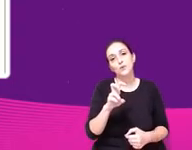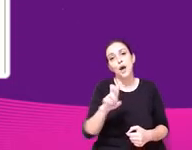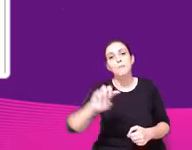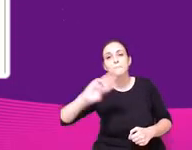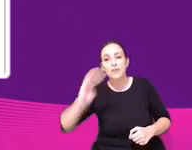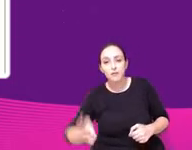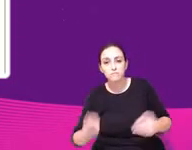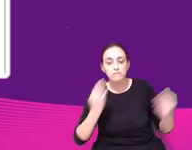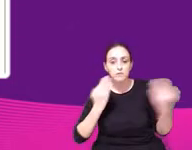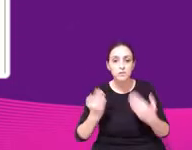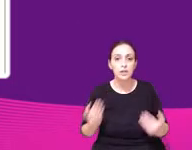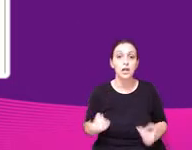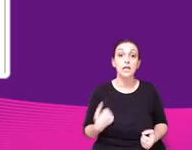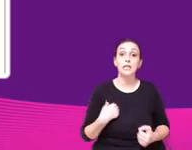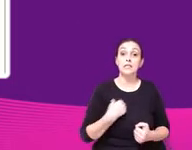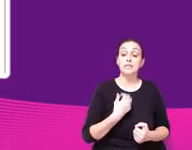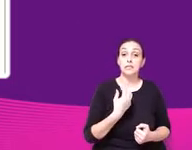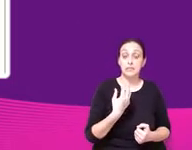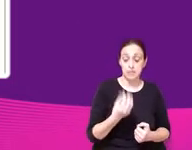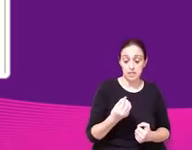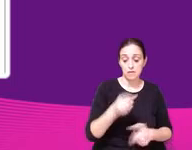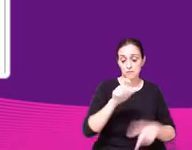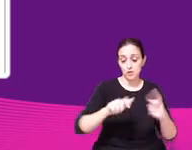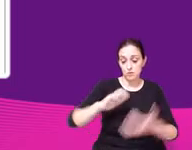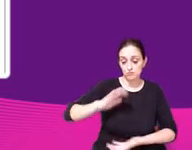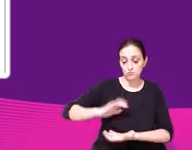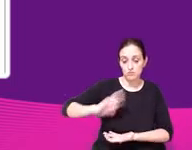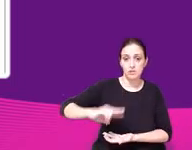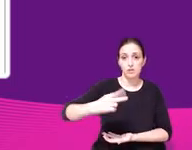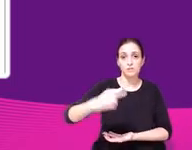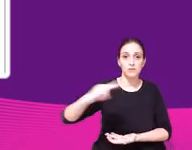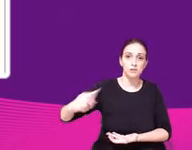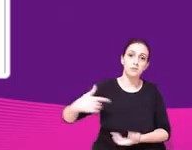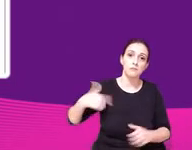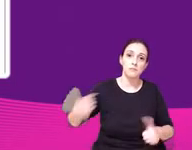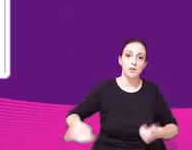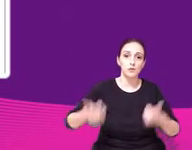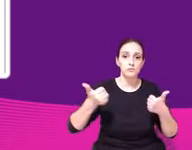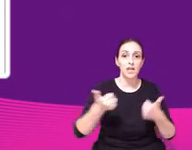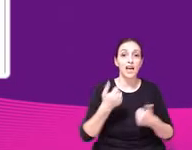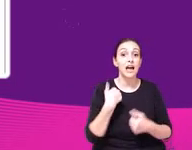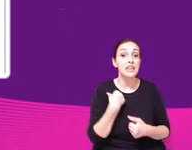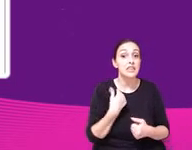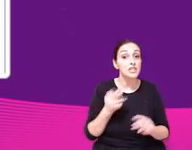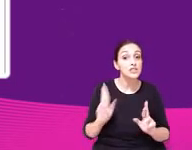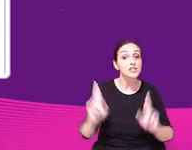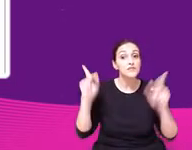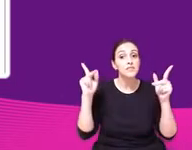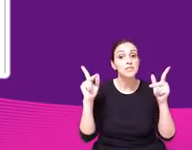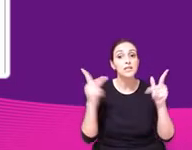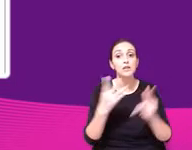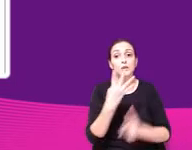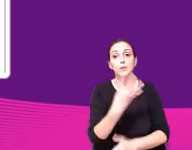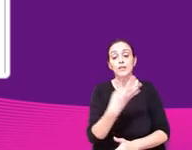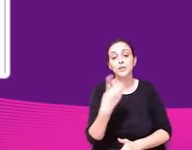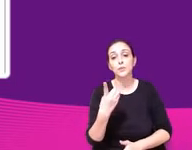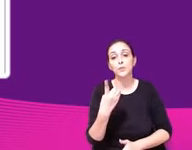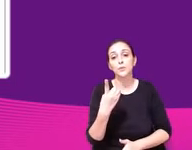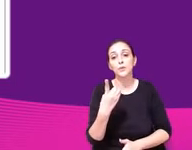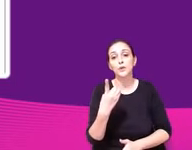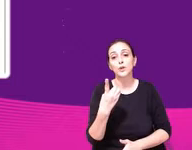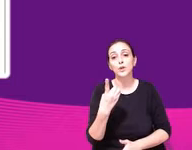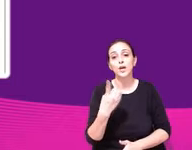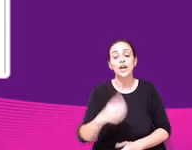transplante, saíram 155. Esta diferença de 41 são os 8 mil pacientes que